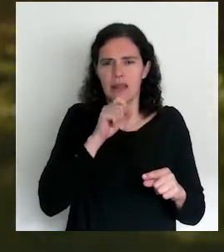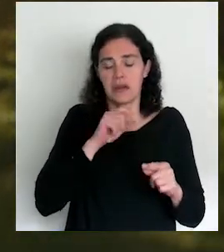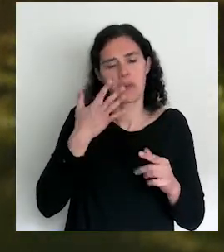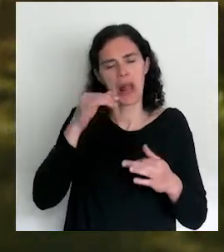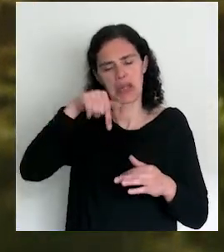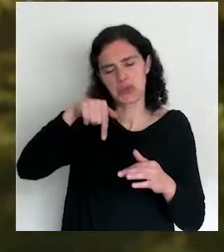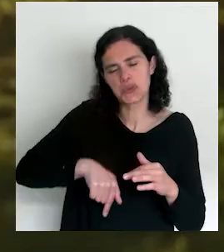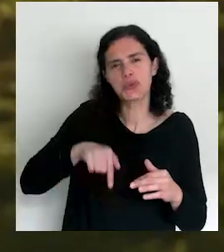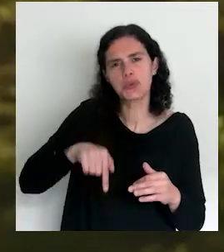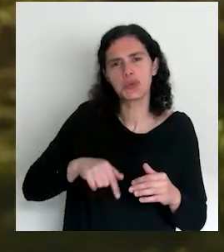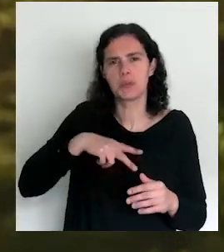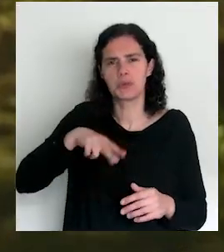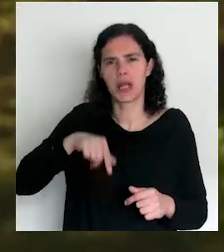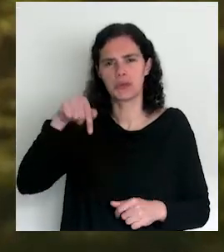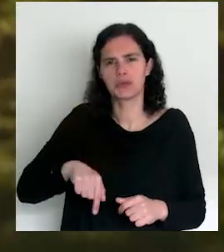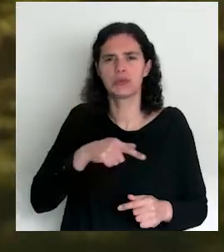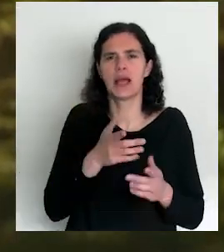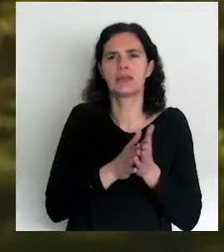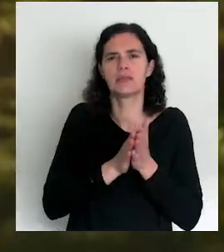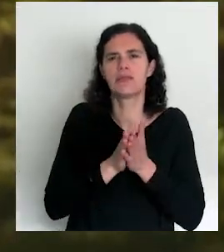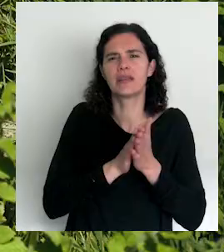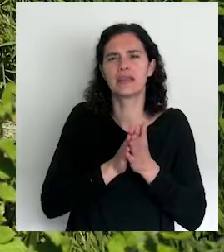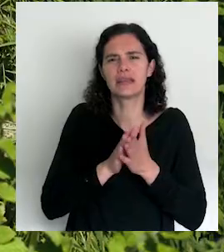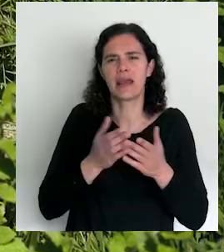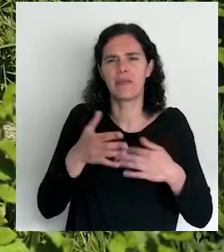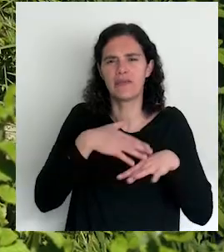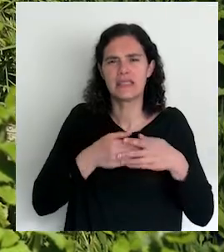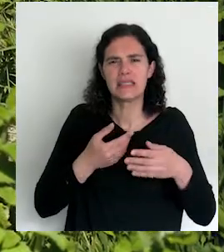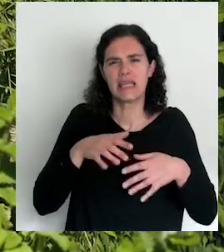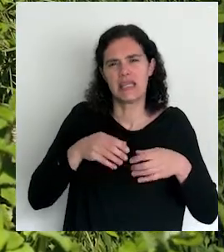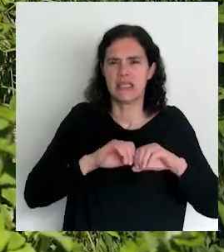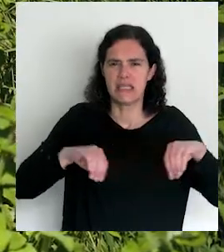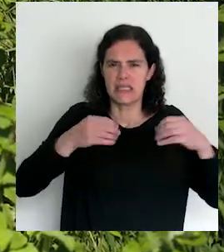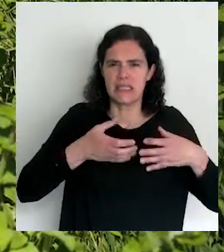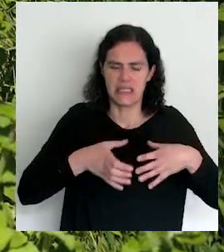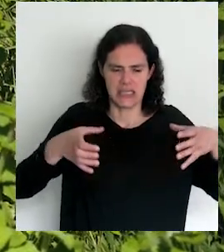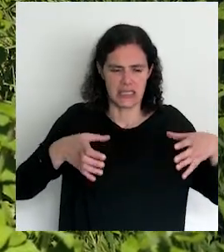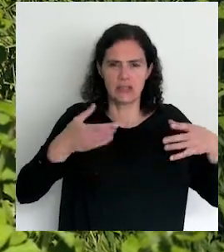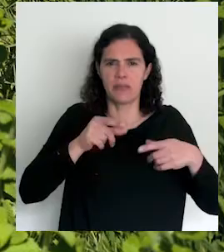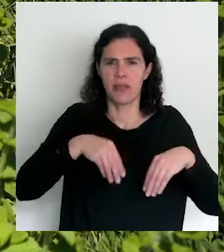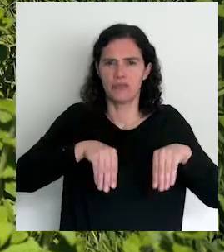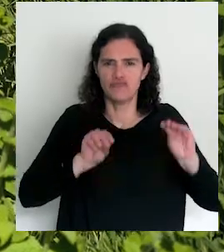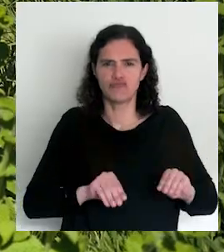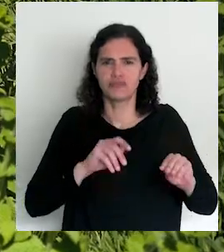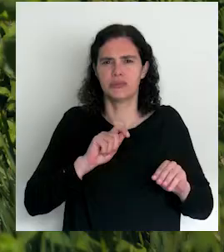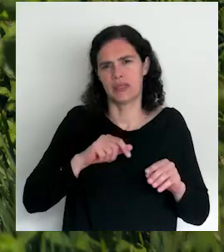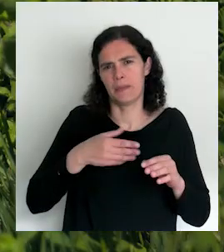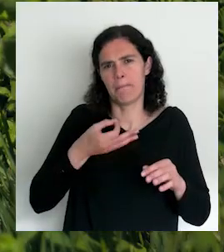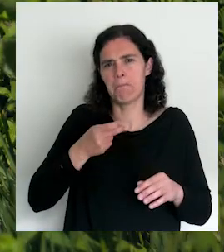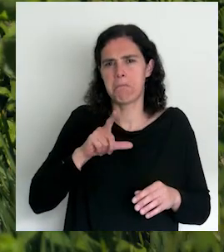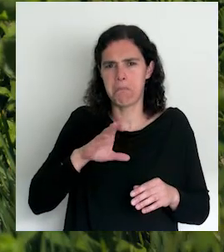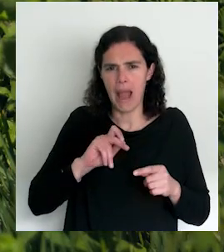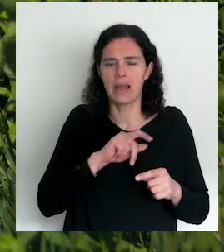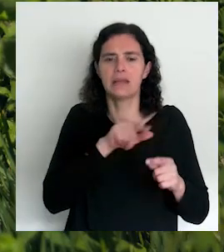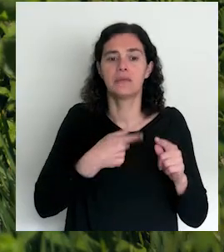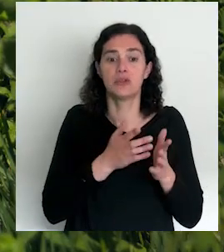embora seja mais comum para o sul do país do que para o norte, era uma planta que é utilizada para fazer cestaria e era utilizada para fazer esteiras. Portanto, tentámos